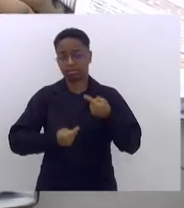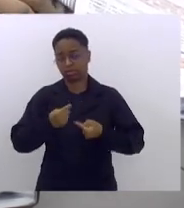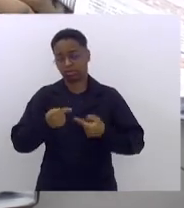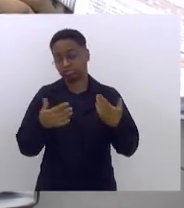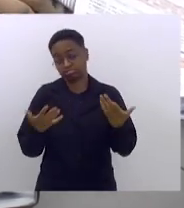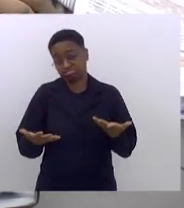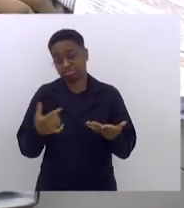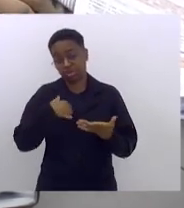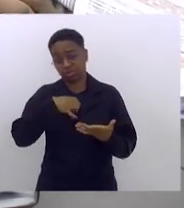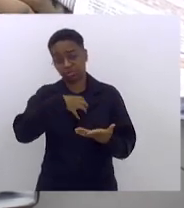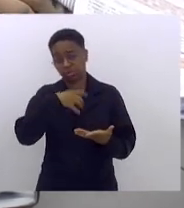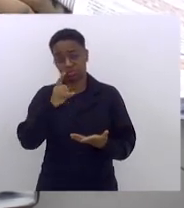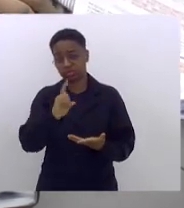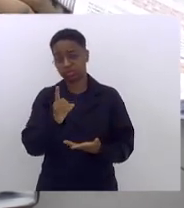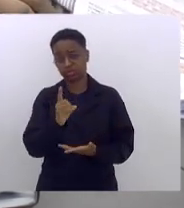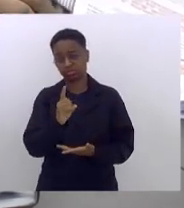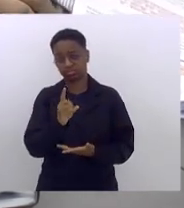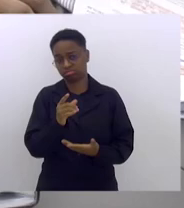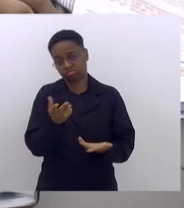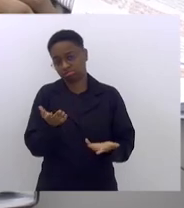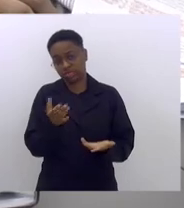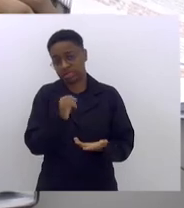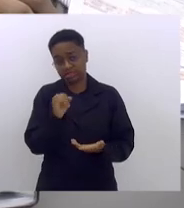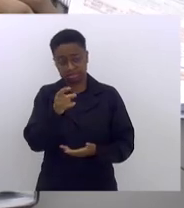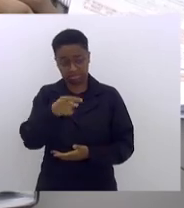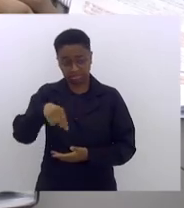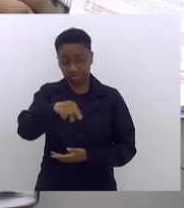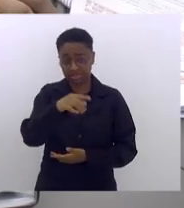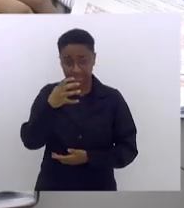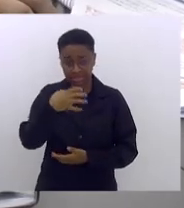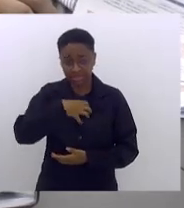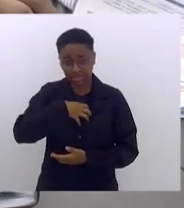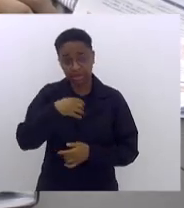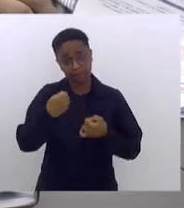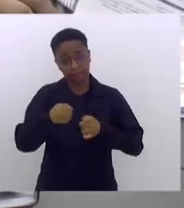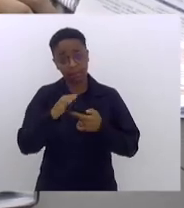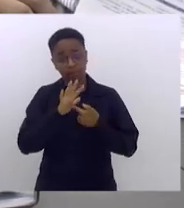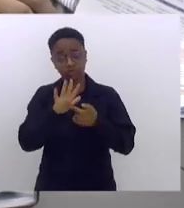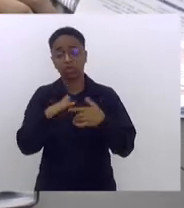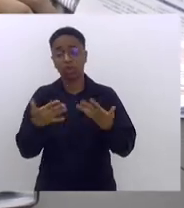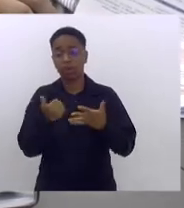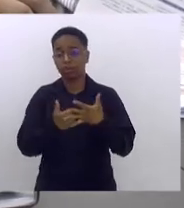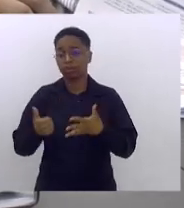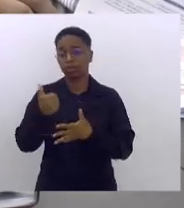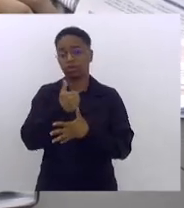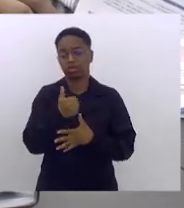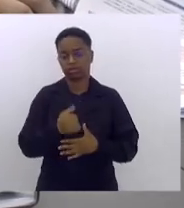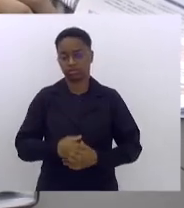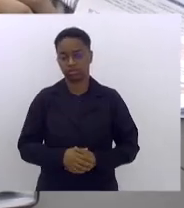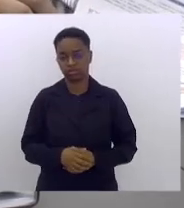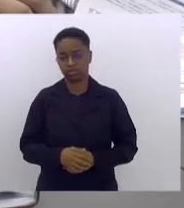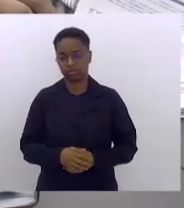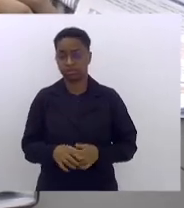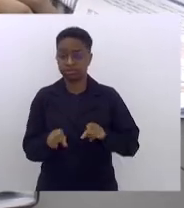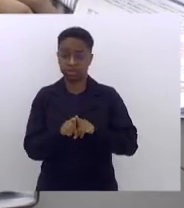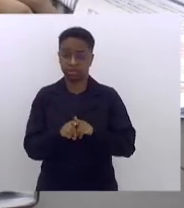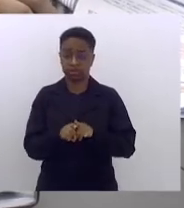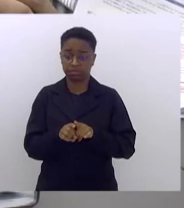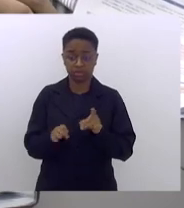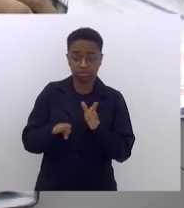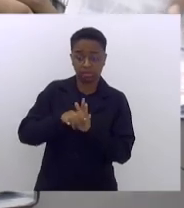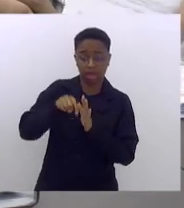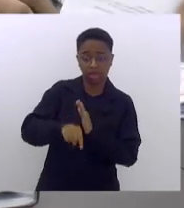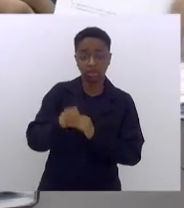não sinto isso. Não sinto isso. Se alguém sente, deveria apresentar quais são as suas prioridades, vir aqui, ou